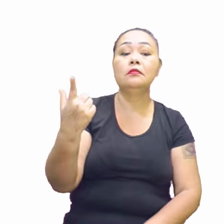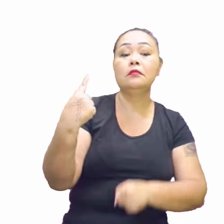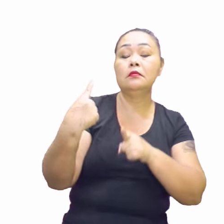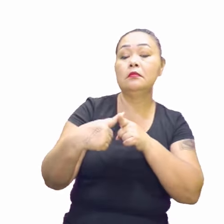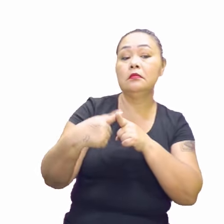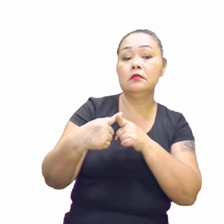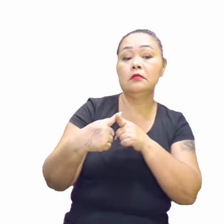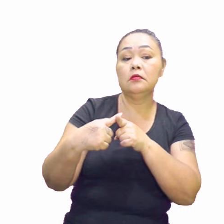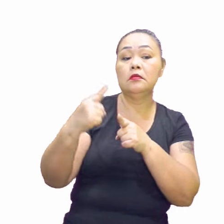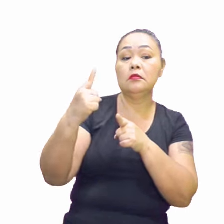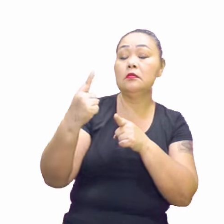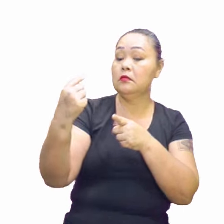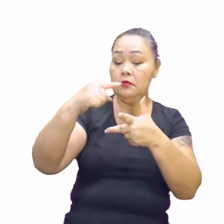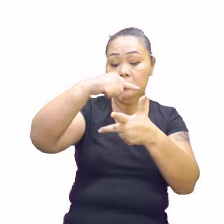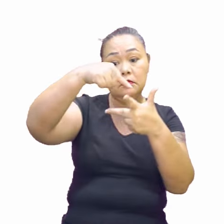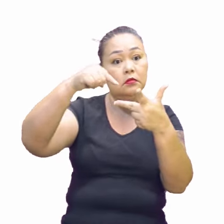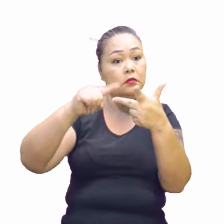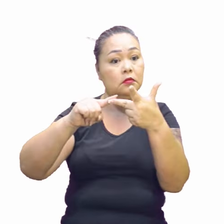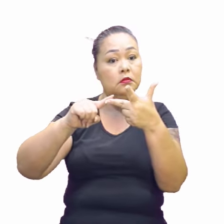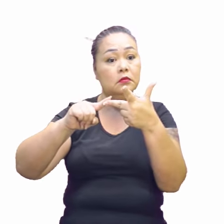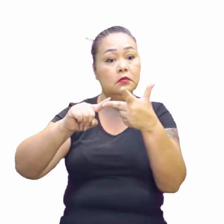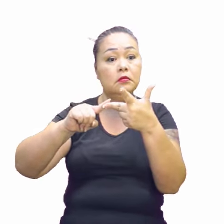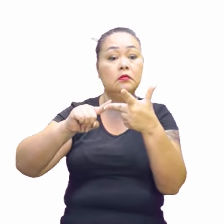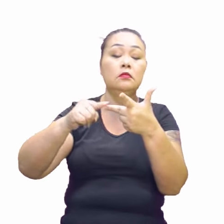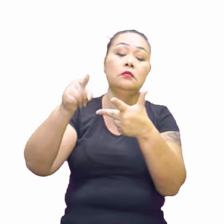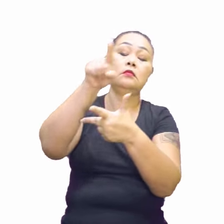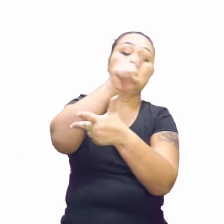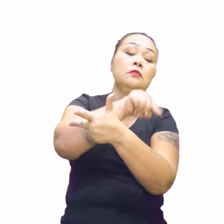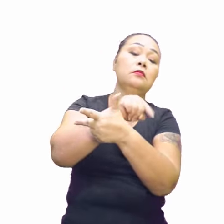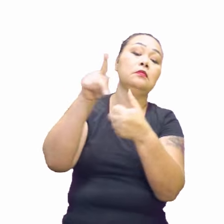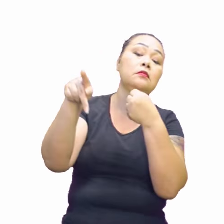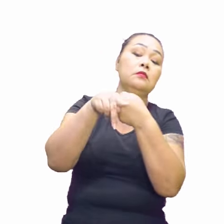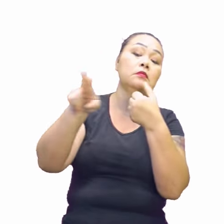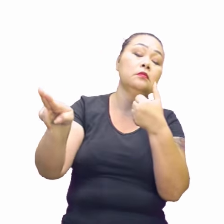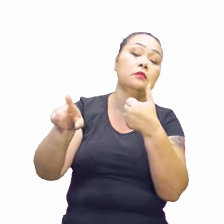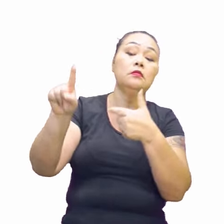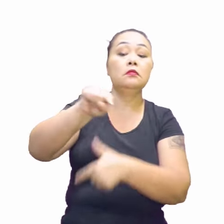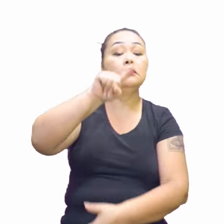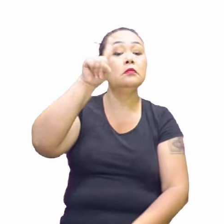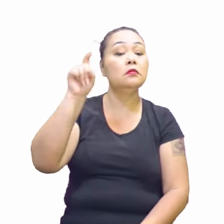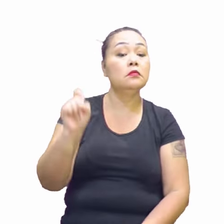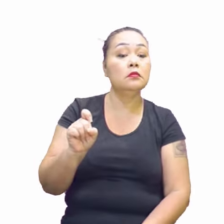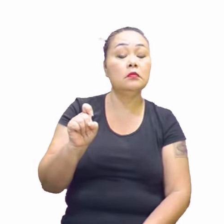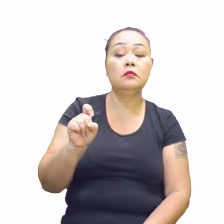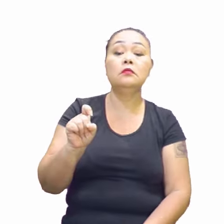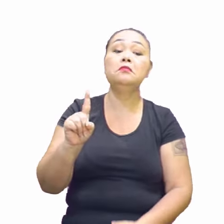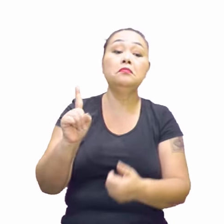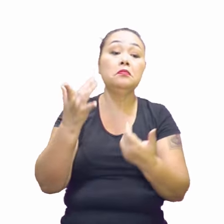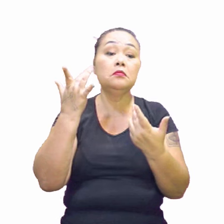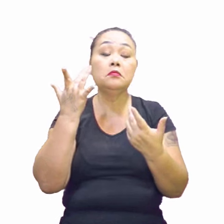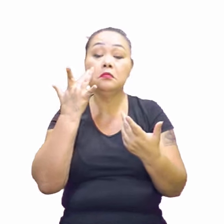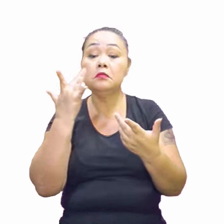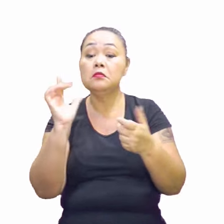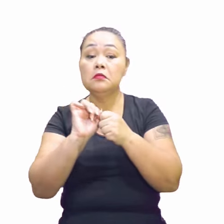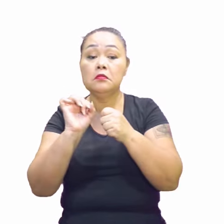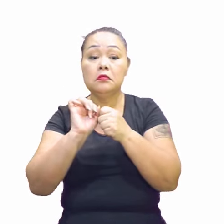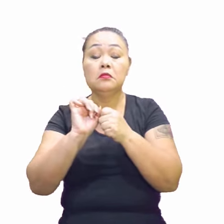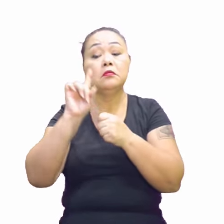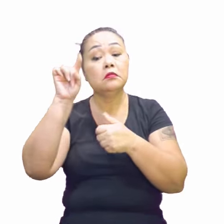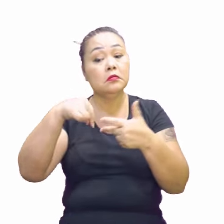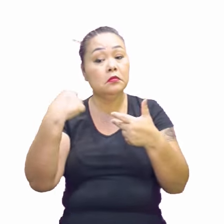que ficou na terceira pessoa? Porque o pronome interrogativo e o pronome indefinido está